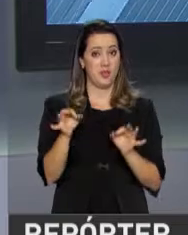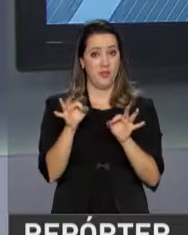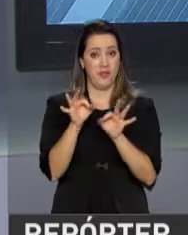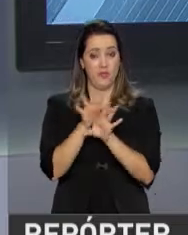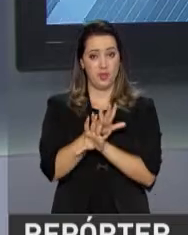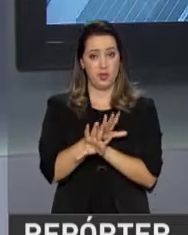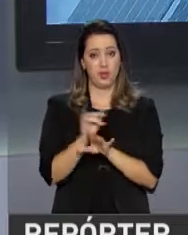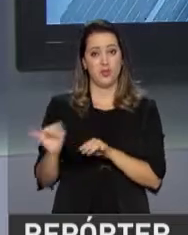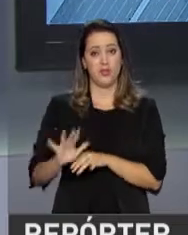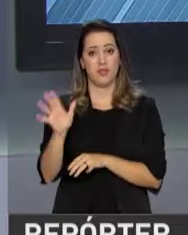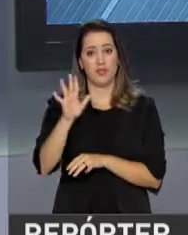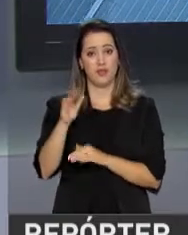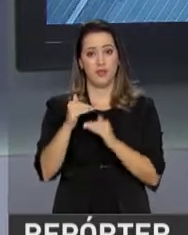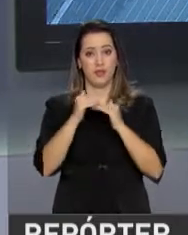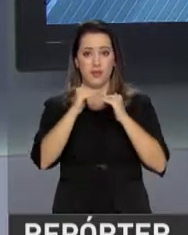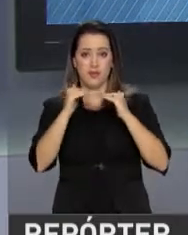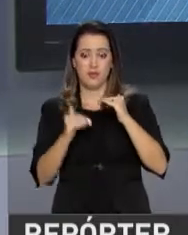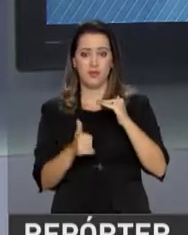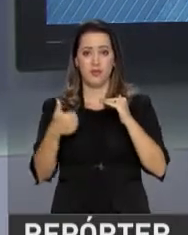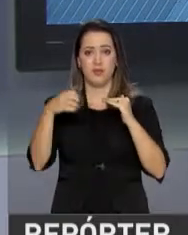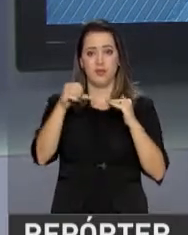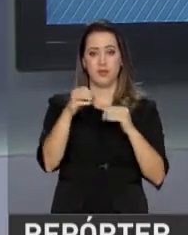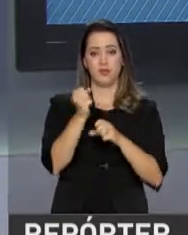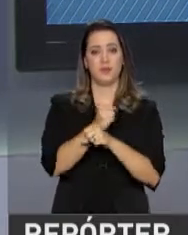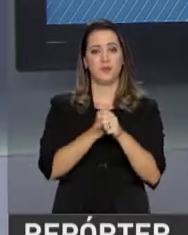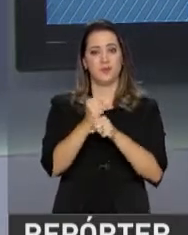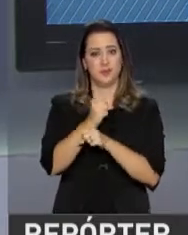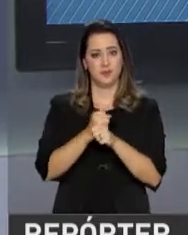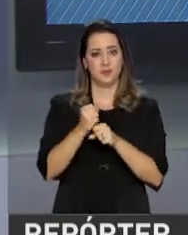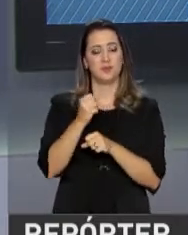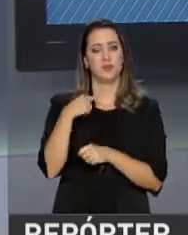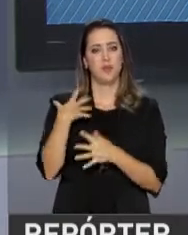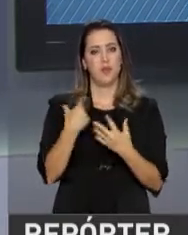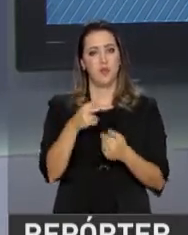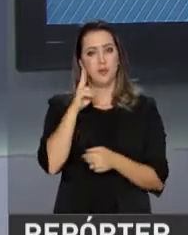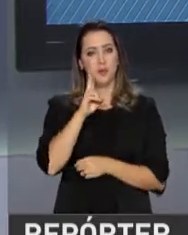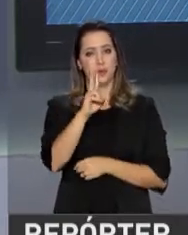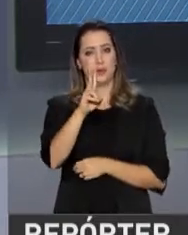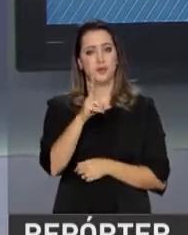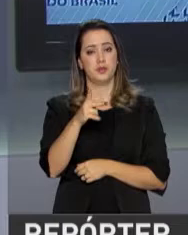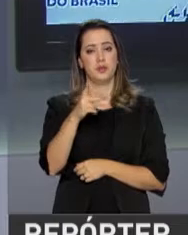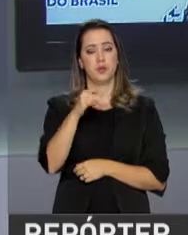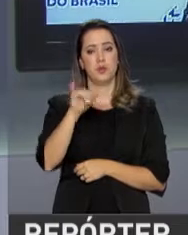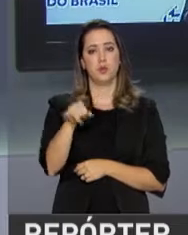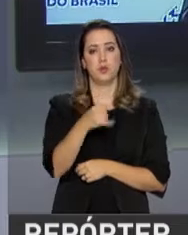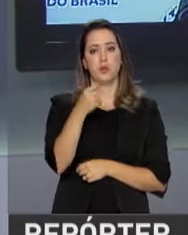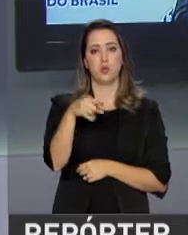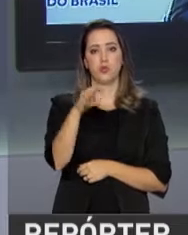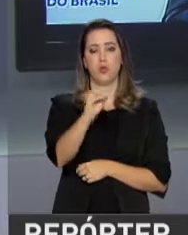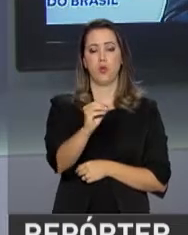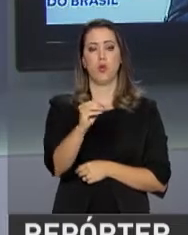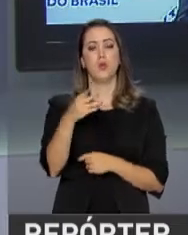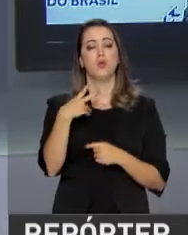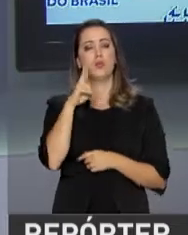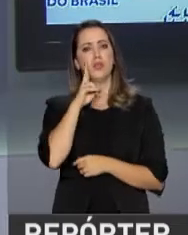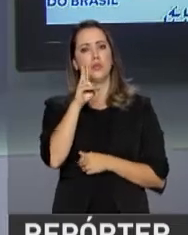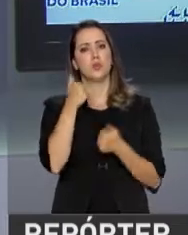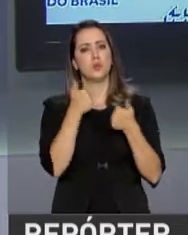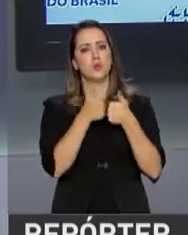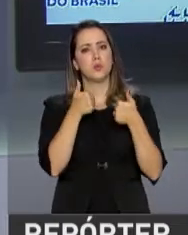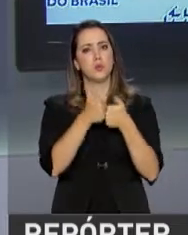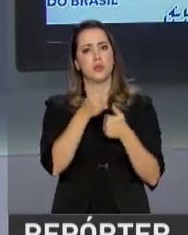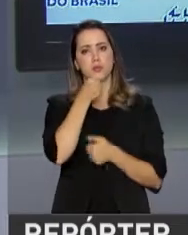fechou com a inflação mais baixa em 19 anos. Nós vamos conversar com o repórter João Pedro Neto, que acompanhou a